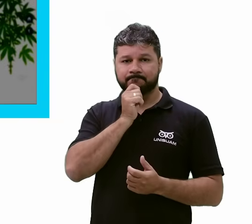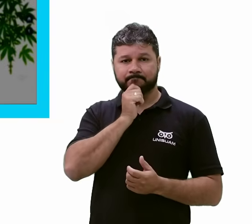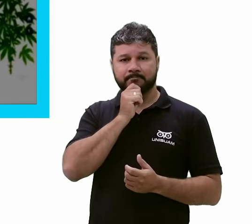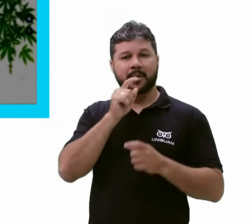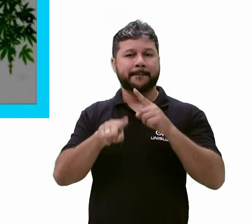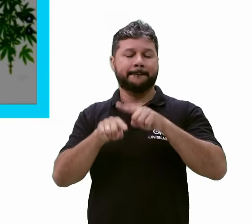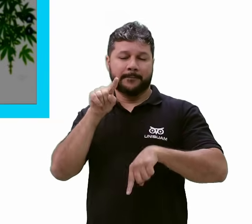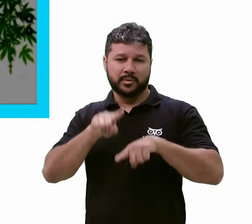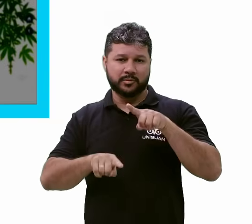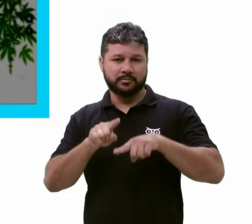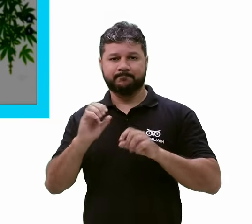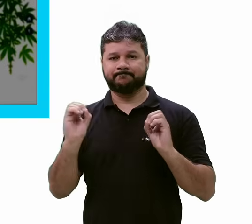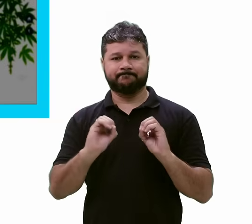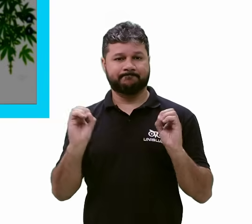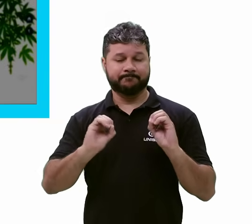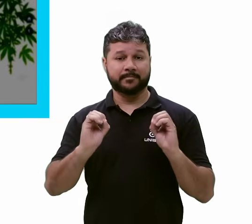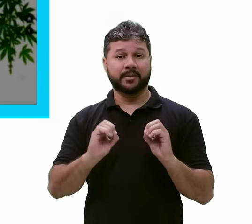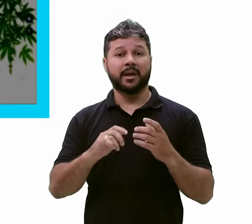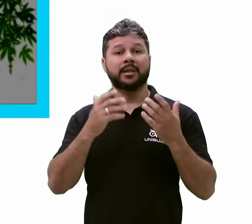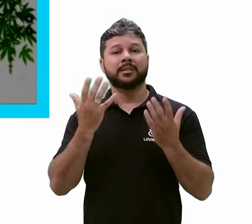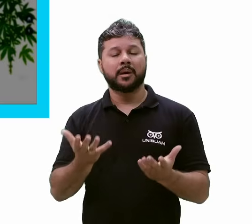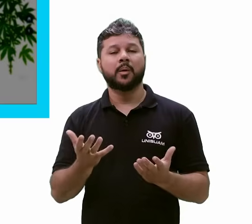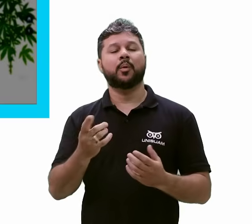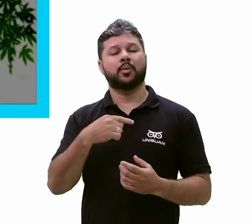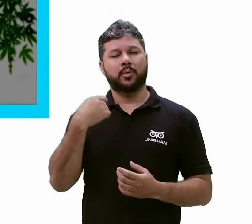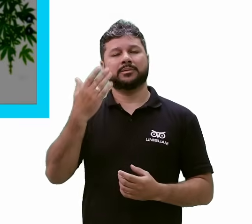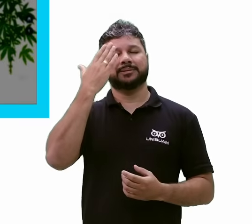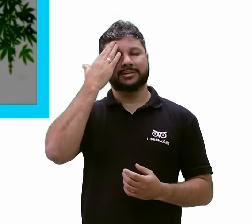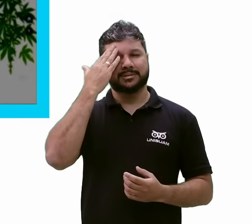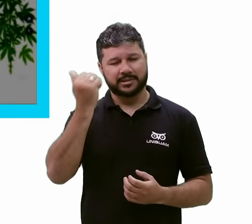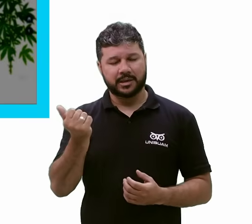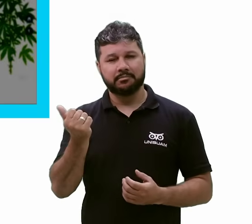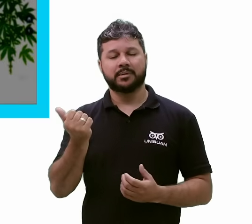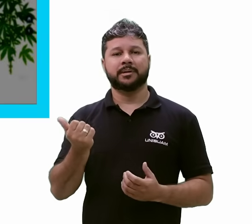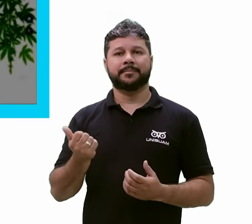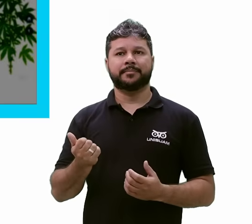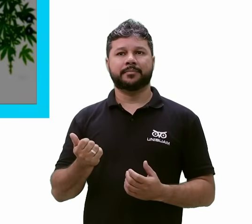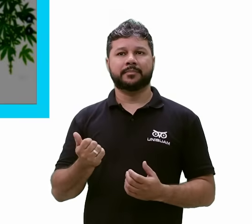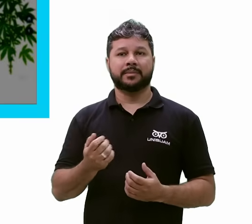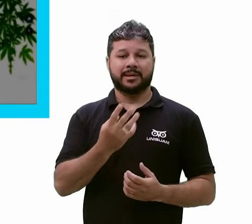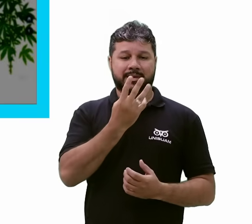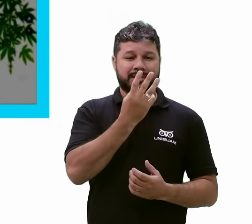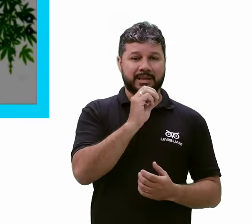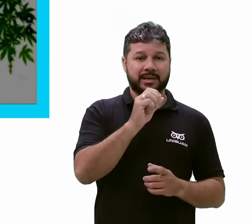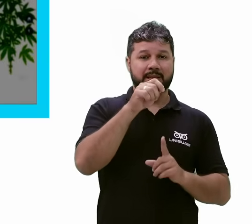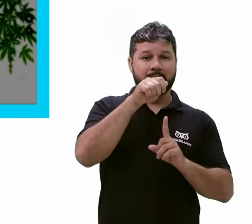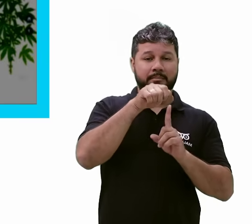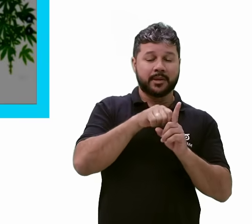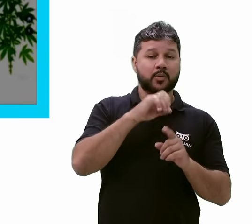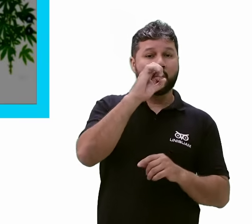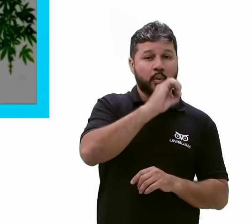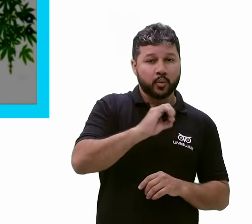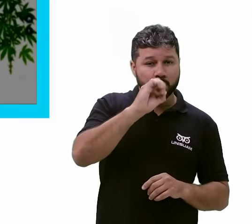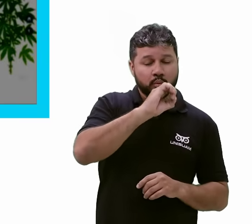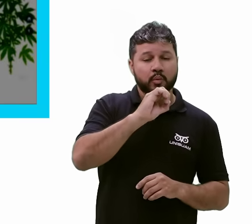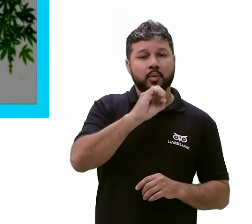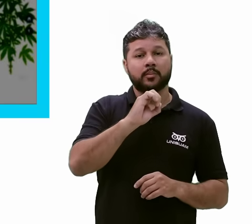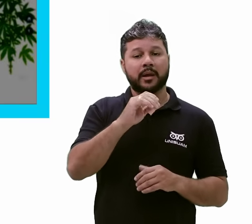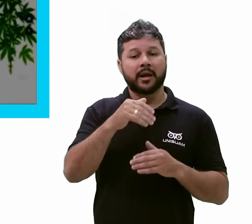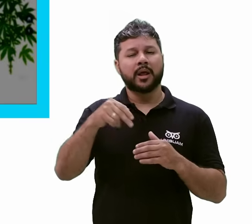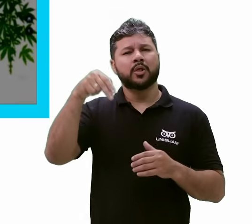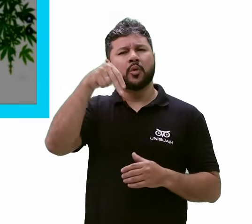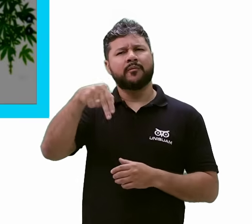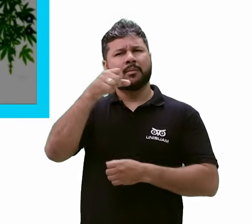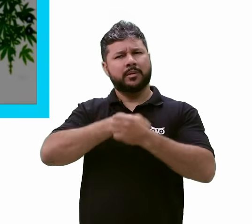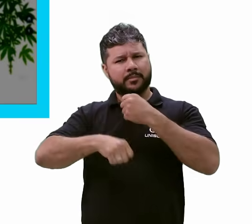tinha esses produtos. Então, a gente sabe que a partir de 30 de outubro isso acontece.